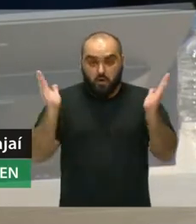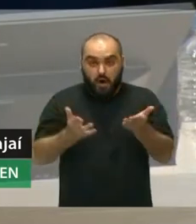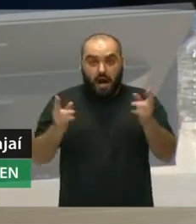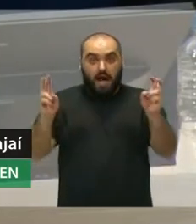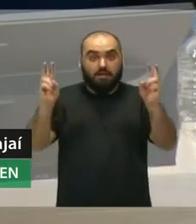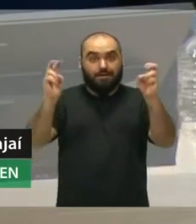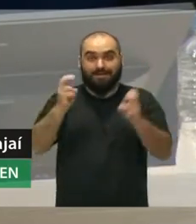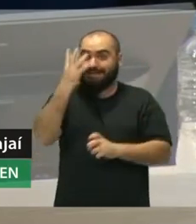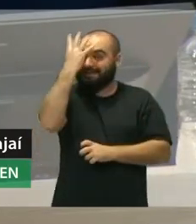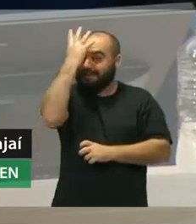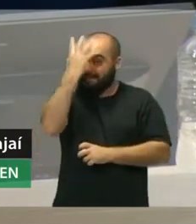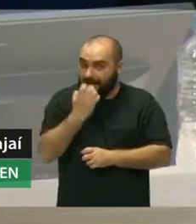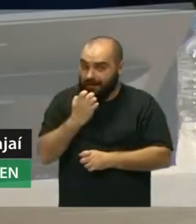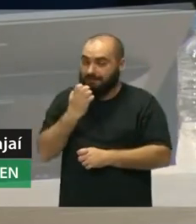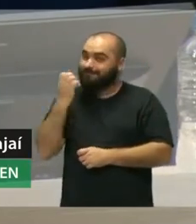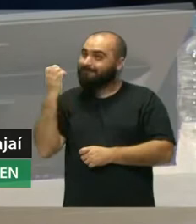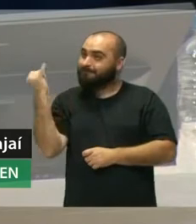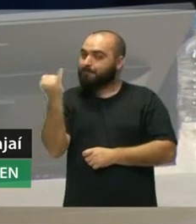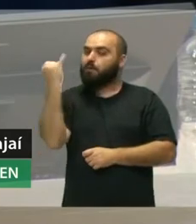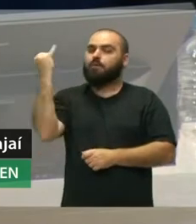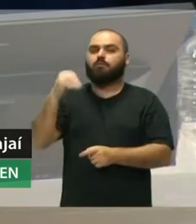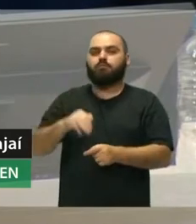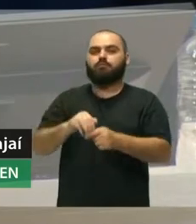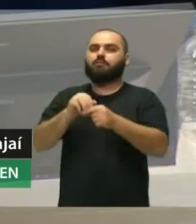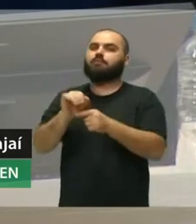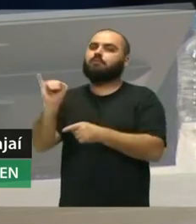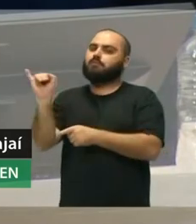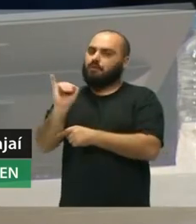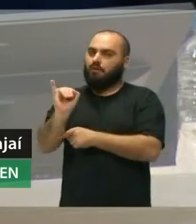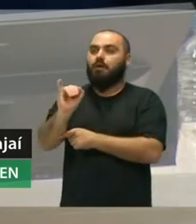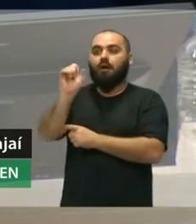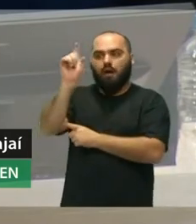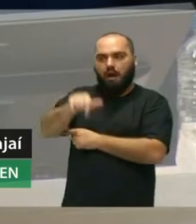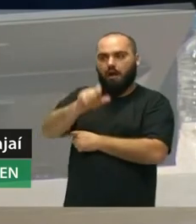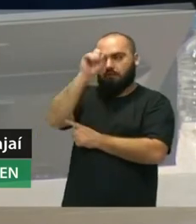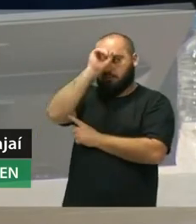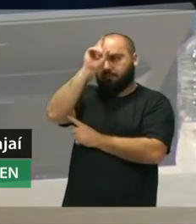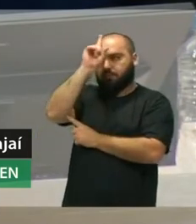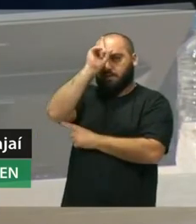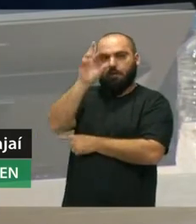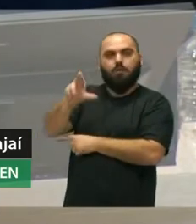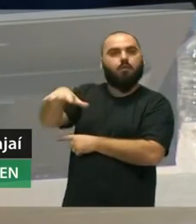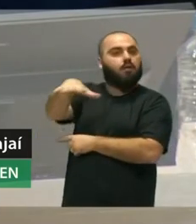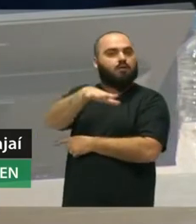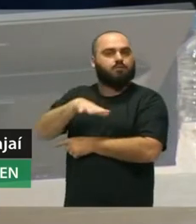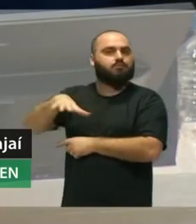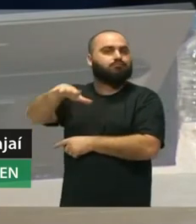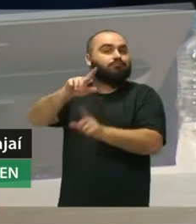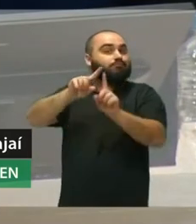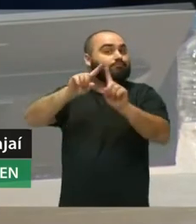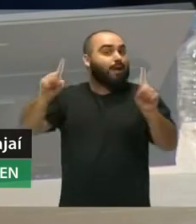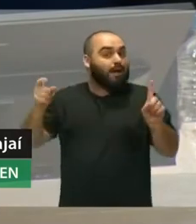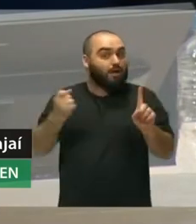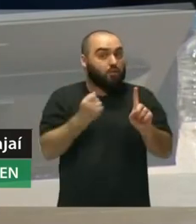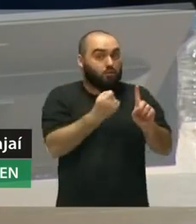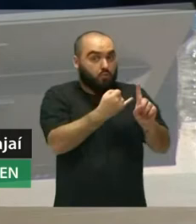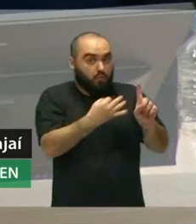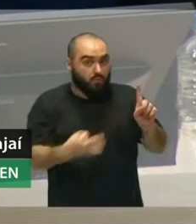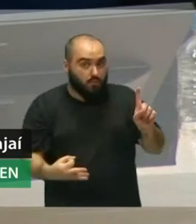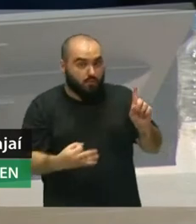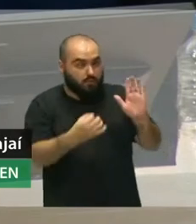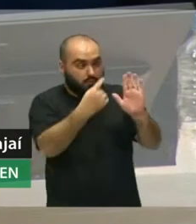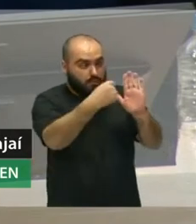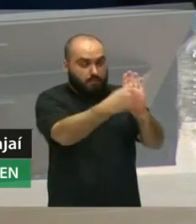necessária para nós, para a nossa região. É um hospital regional. Mas pelos números, nós vamos decidir